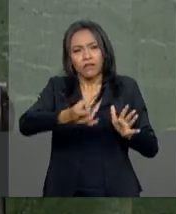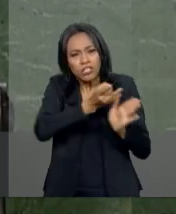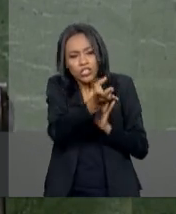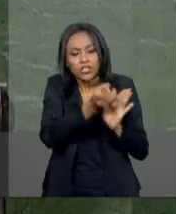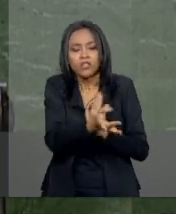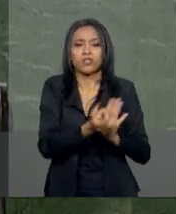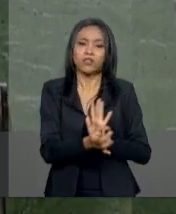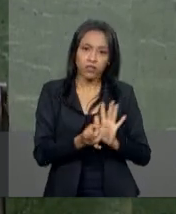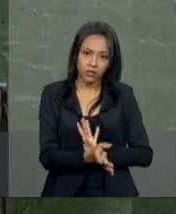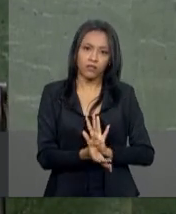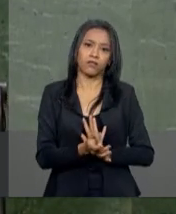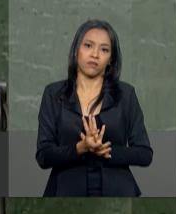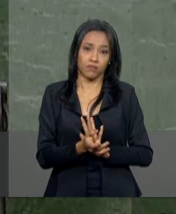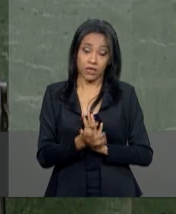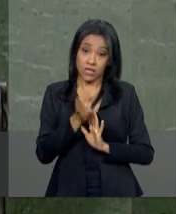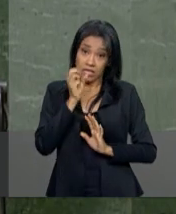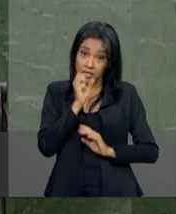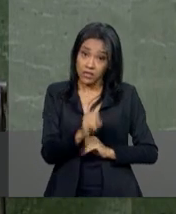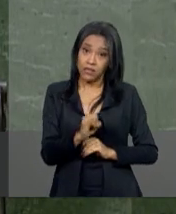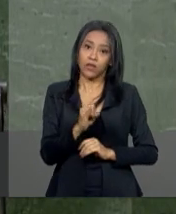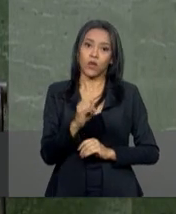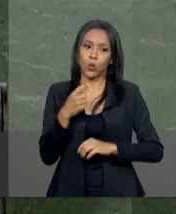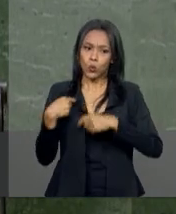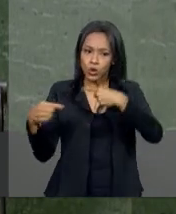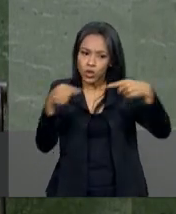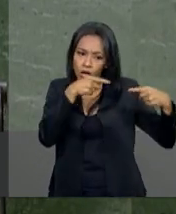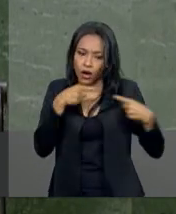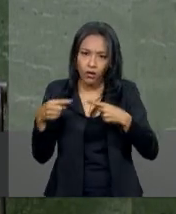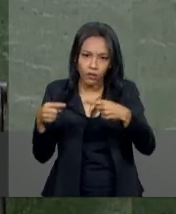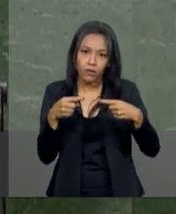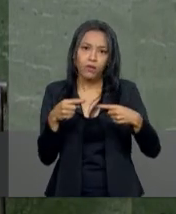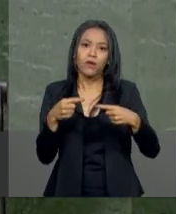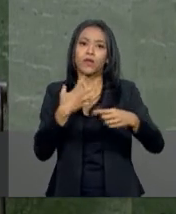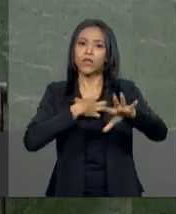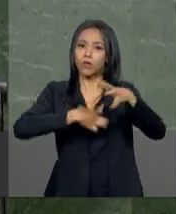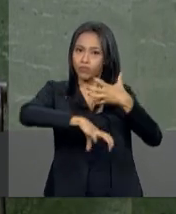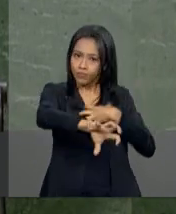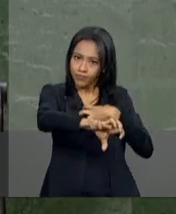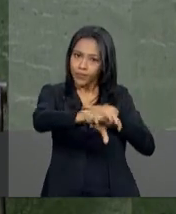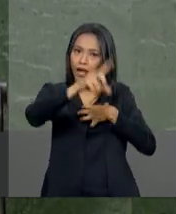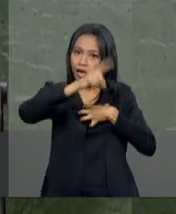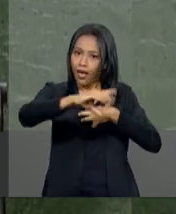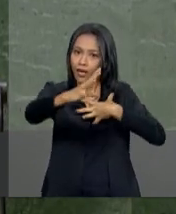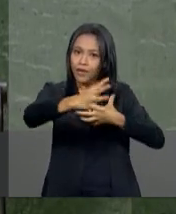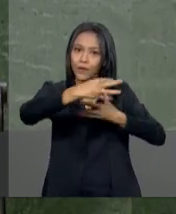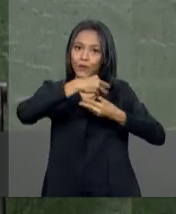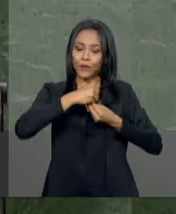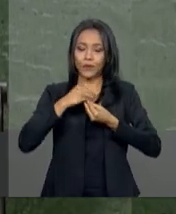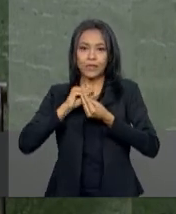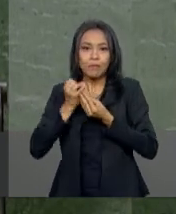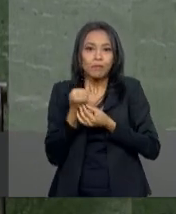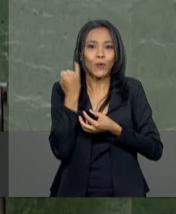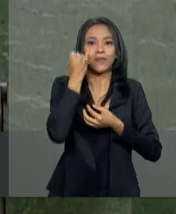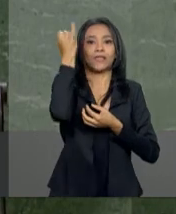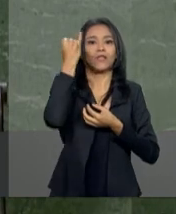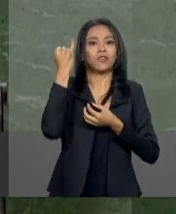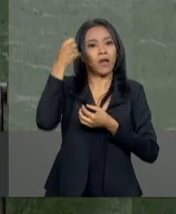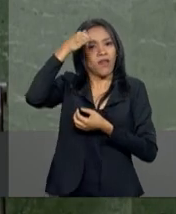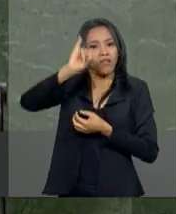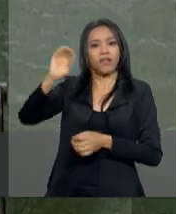brasil se o diálogo ea solidariedade são antídotos para a intolerância